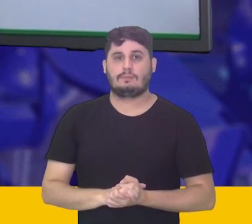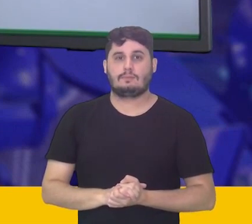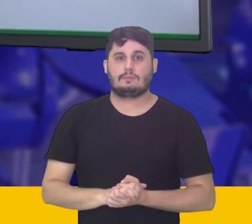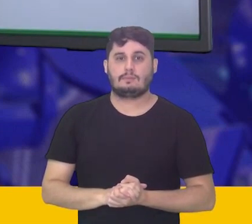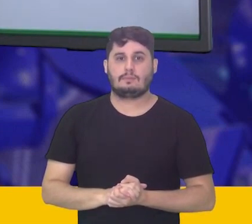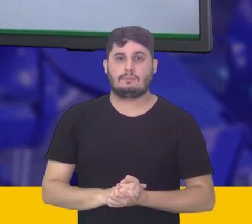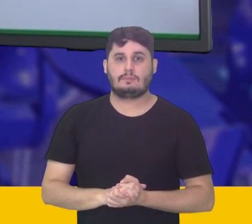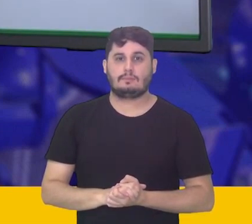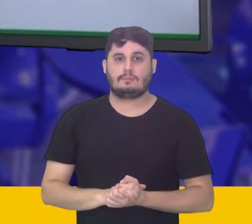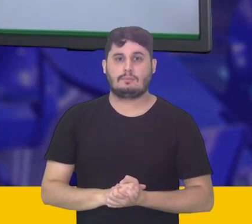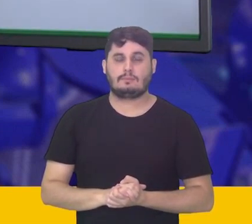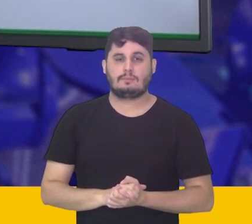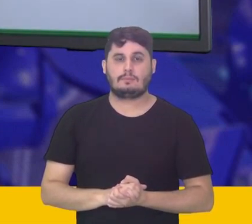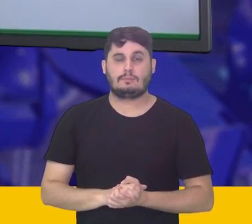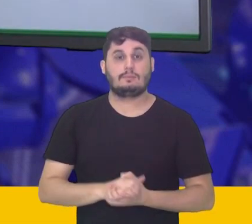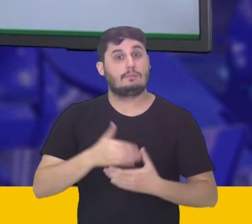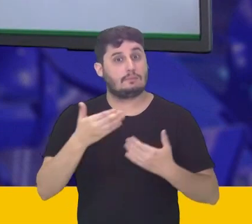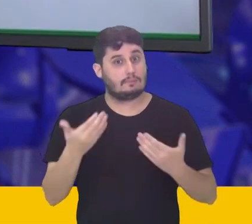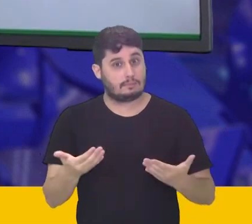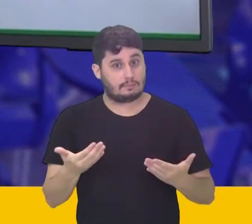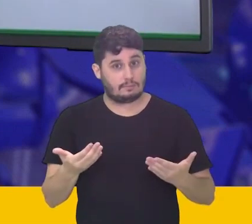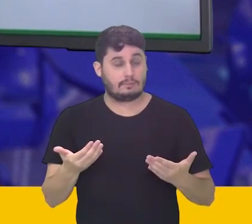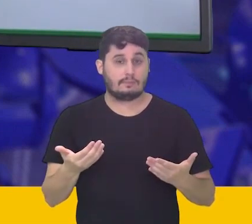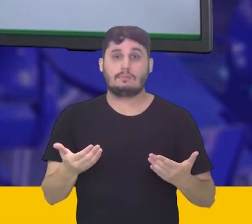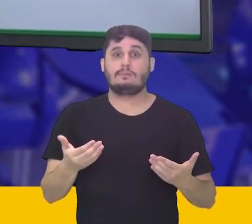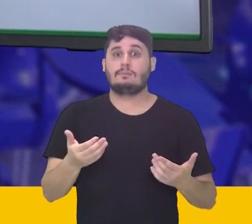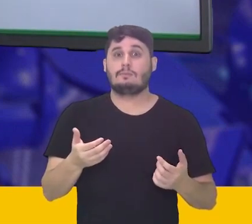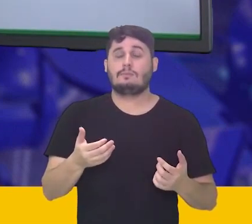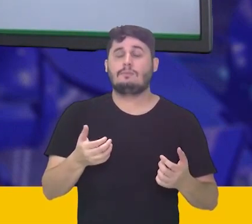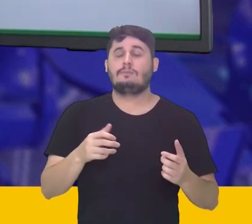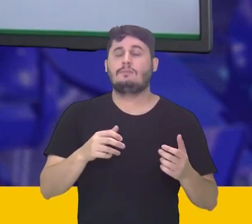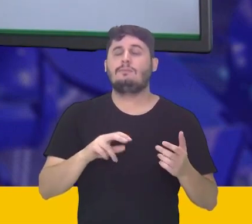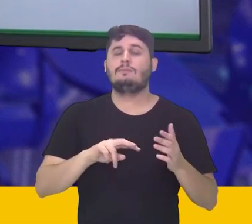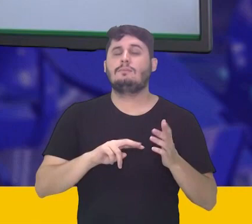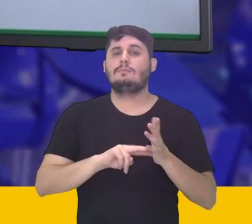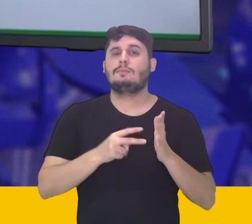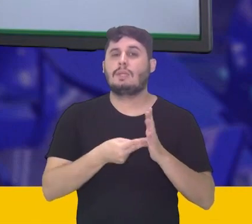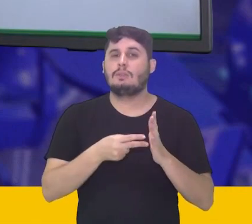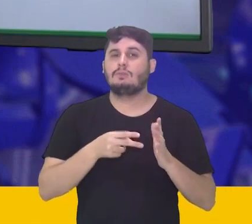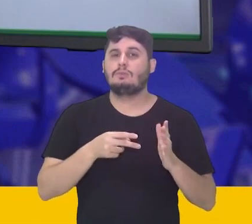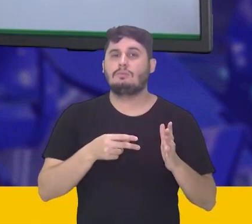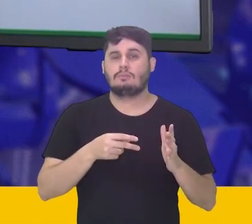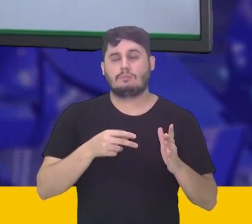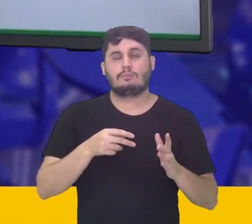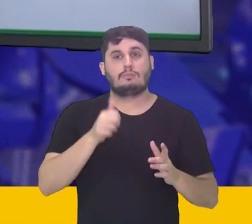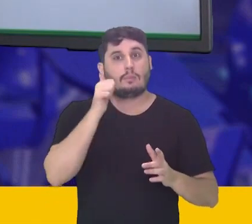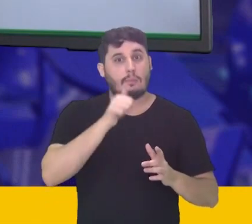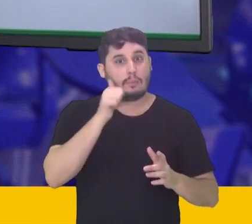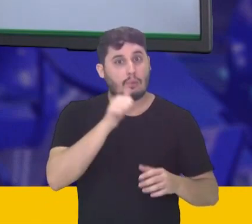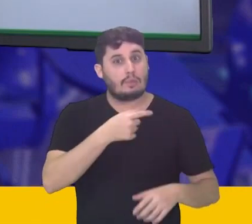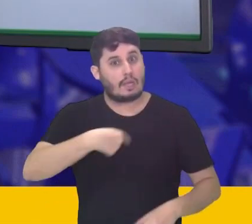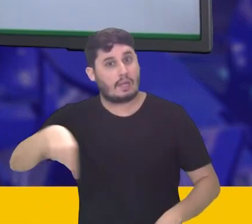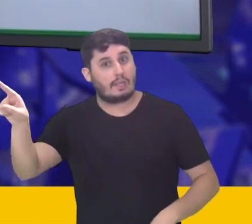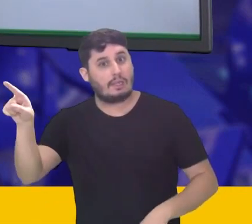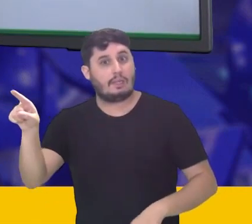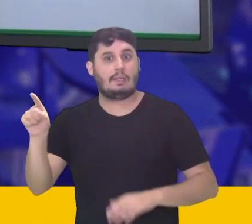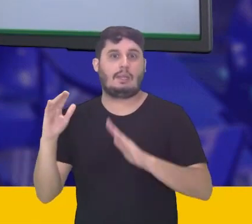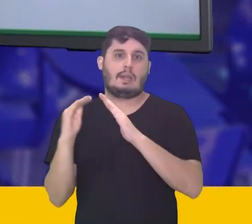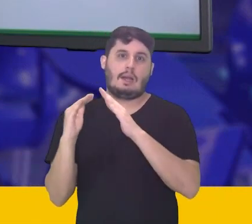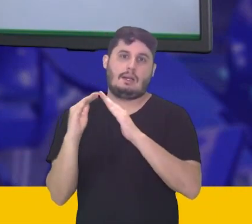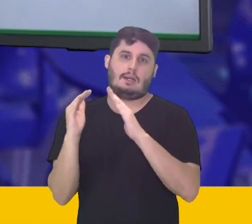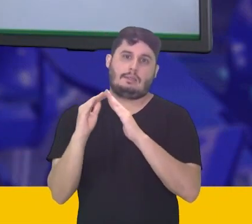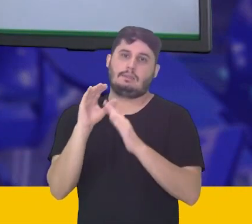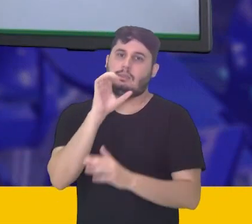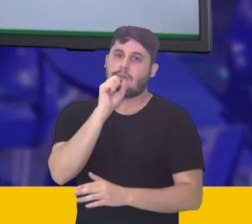on Saturday. Certo? Ou Saturday. Então, ela está indo para casa no sábado. Tá?